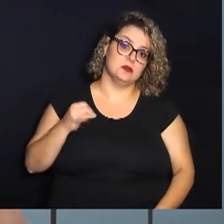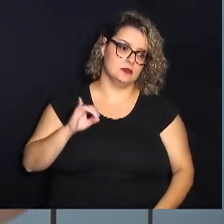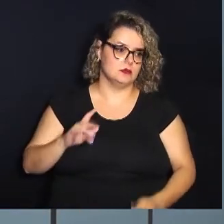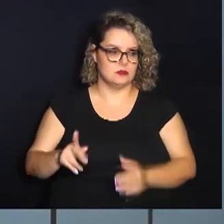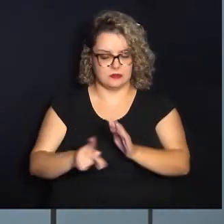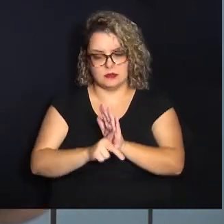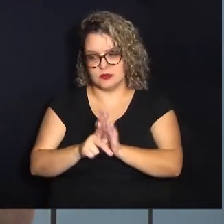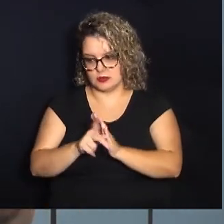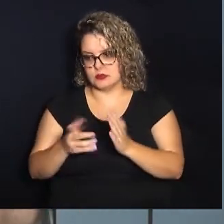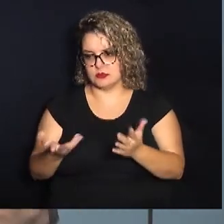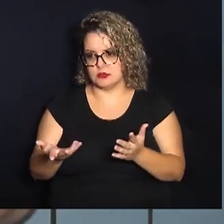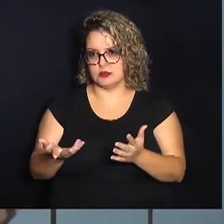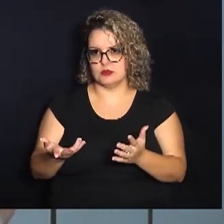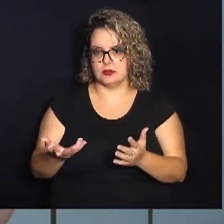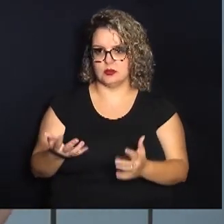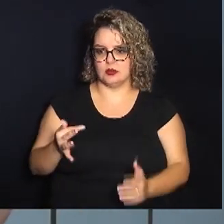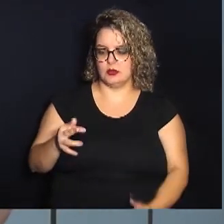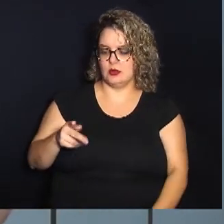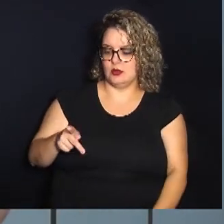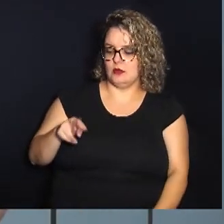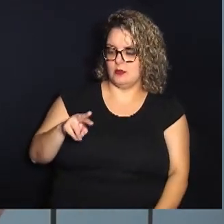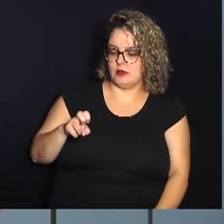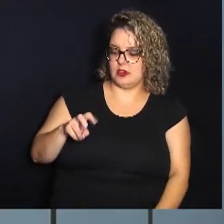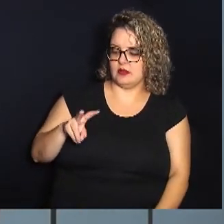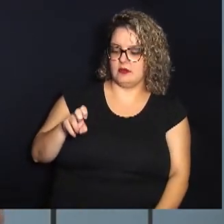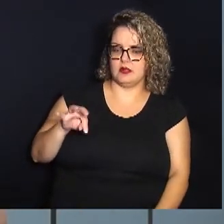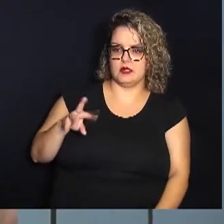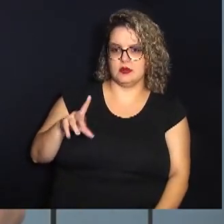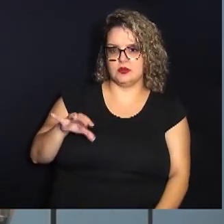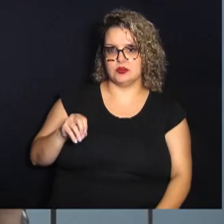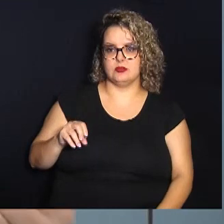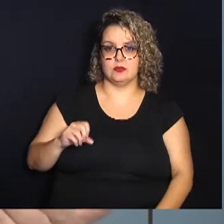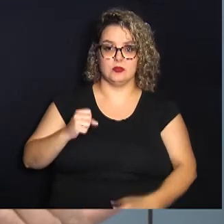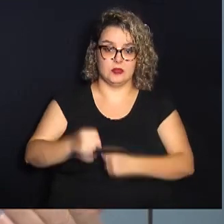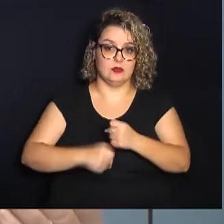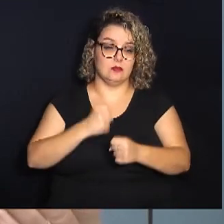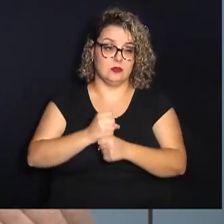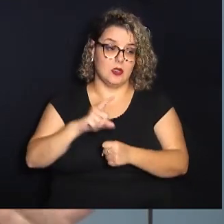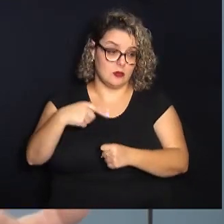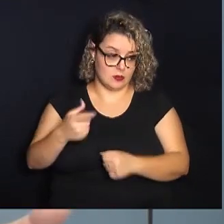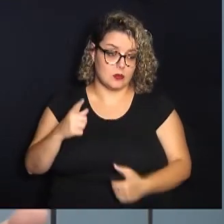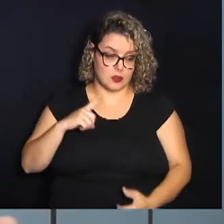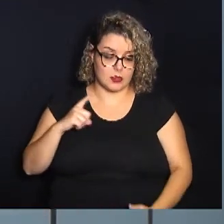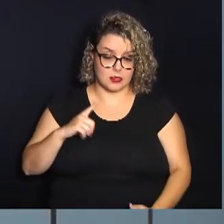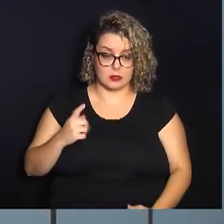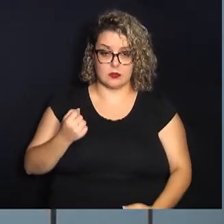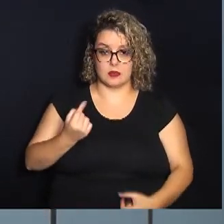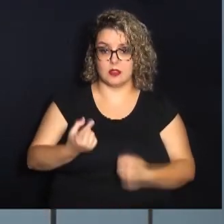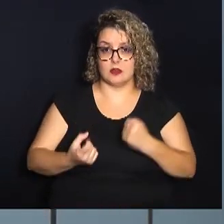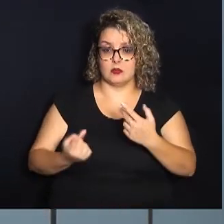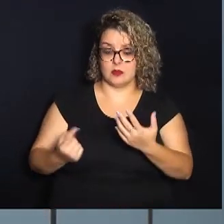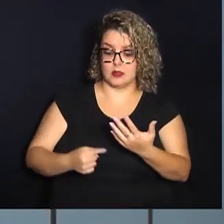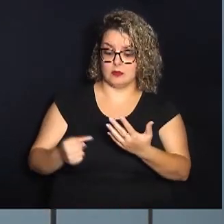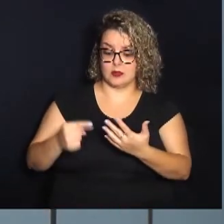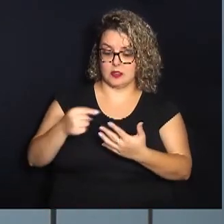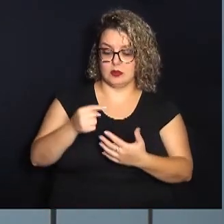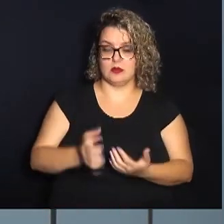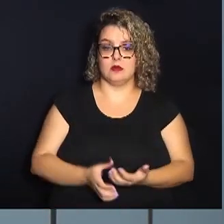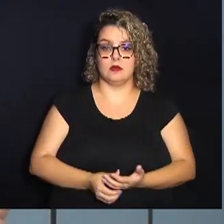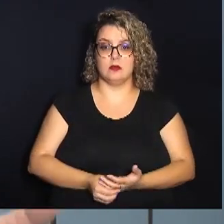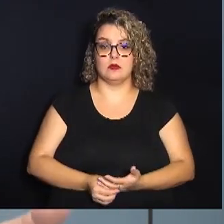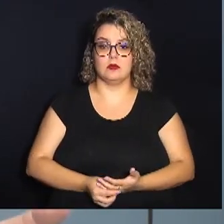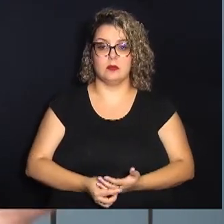projeto preventivo para o ano que vem. Porque nós temos algumas questões, veja bem,